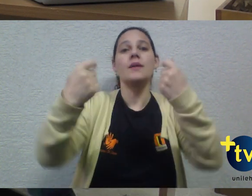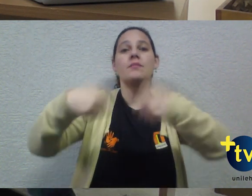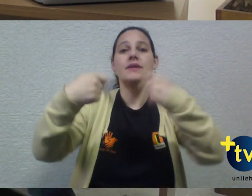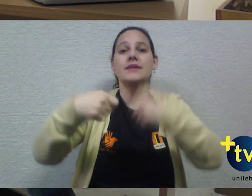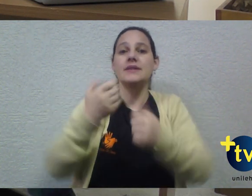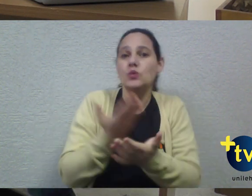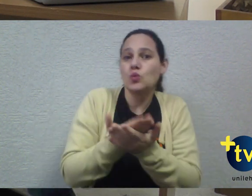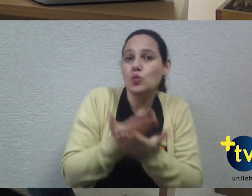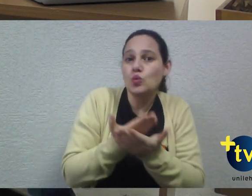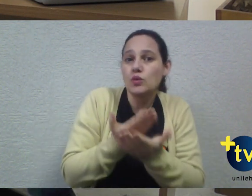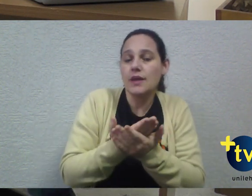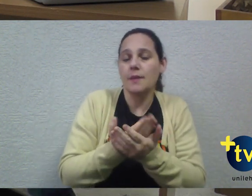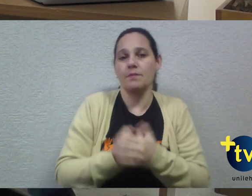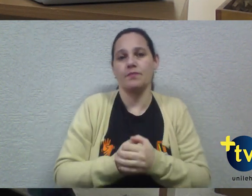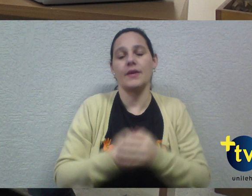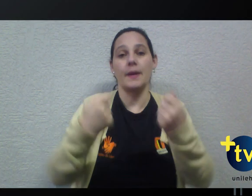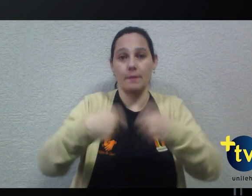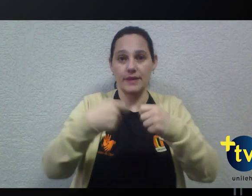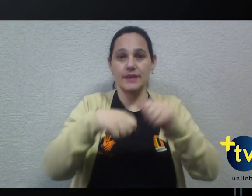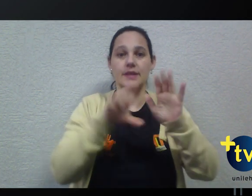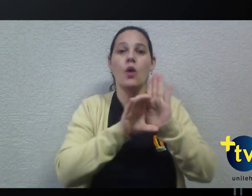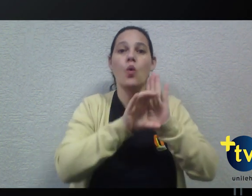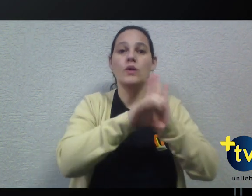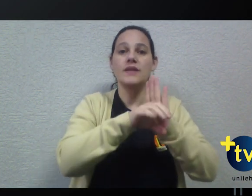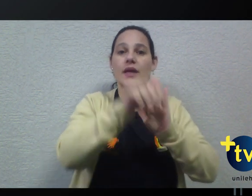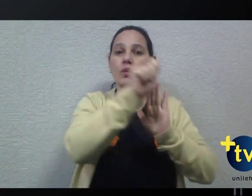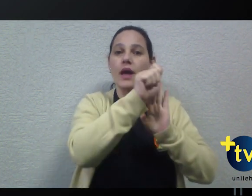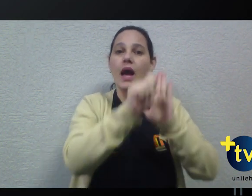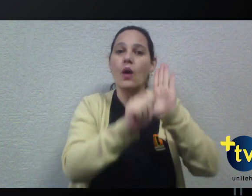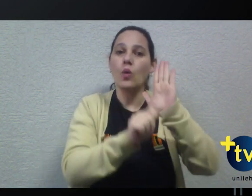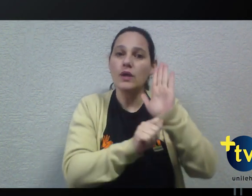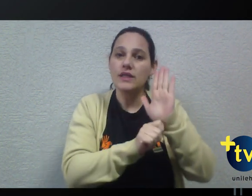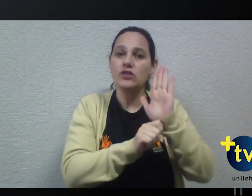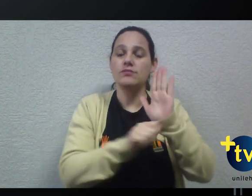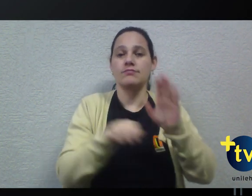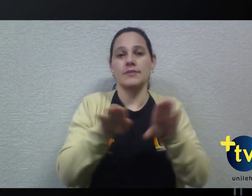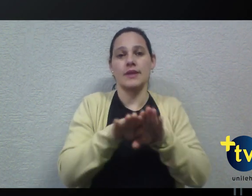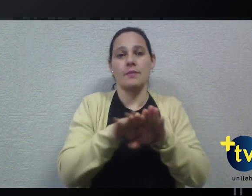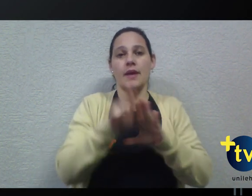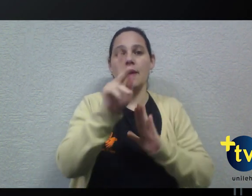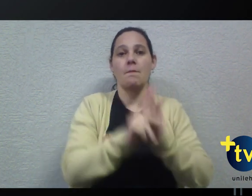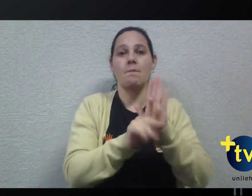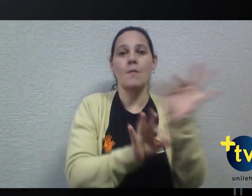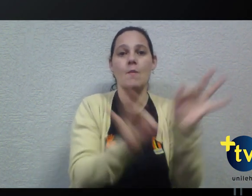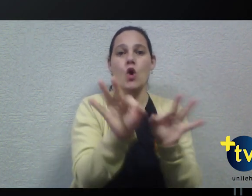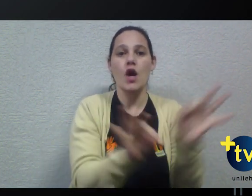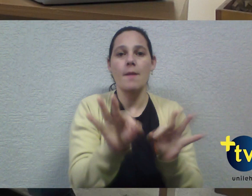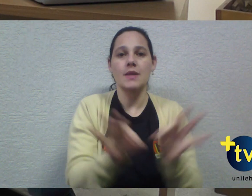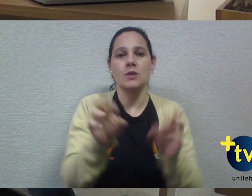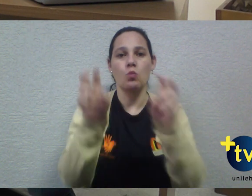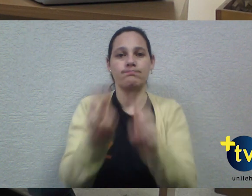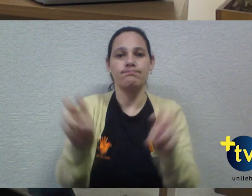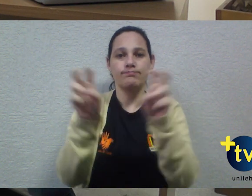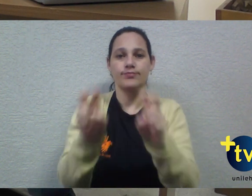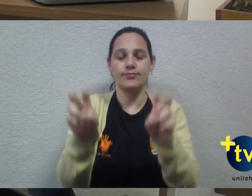precisa entender o mínimo de conceitos sobre algoritmos e lógica de programação. Por quê? Porque justamente é um pontapé inicial para você